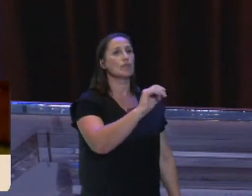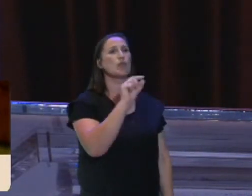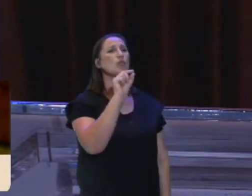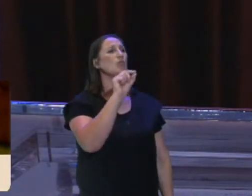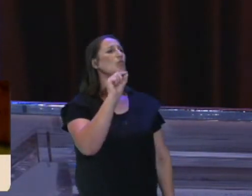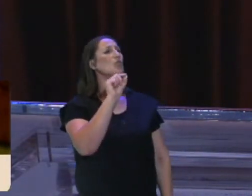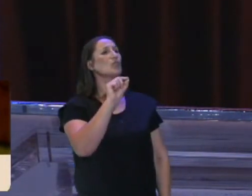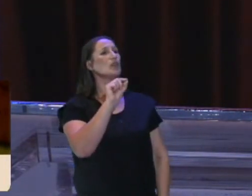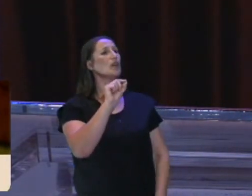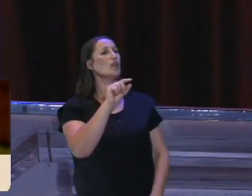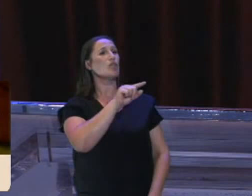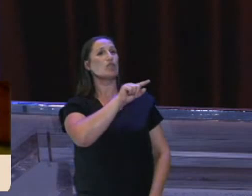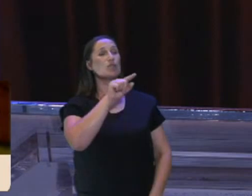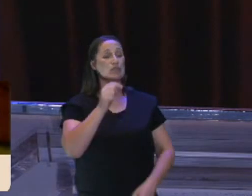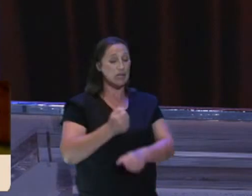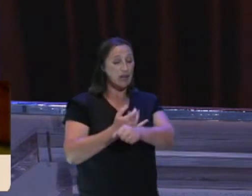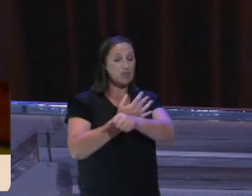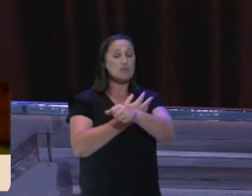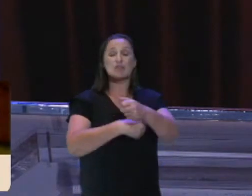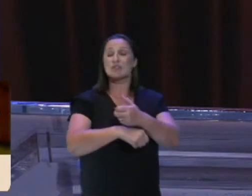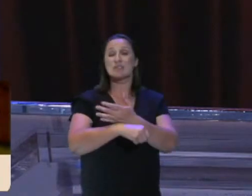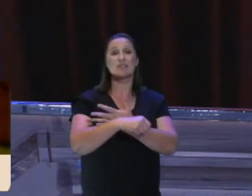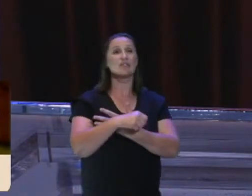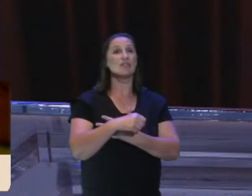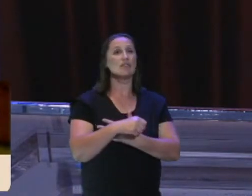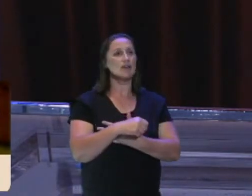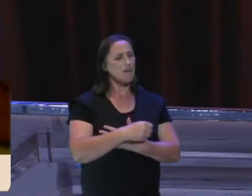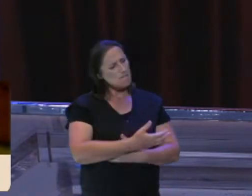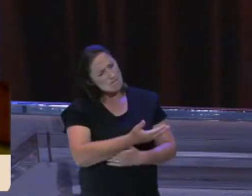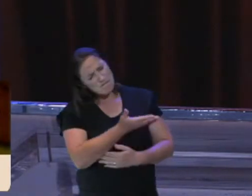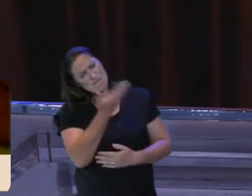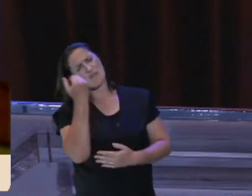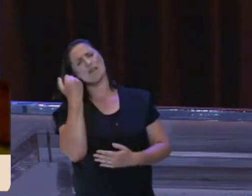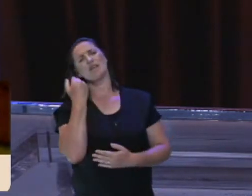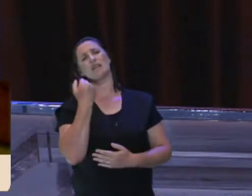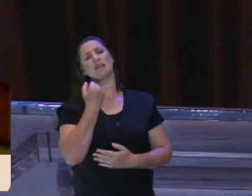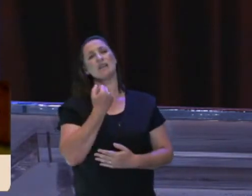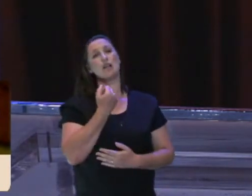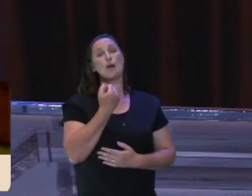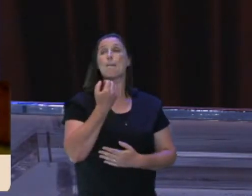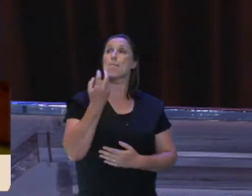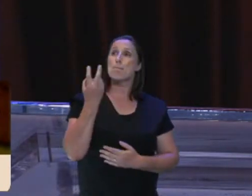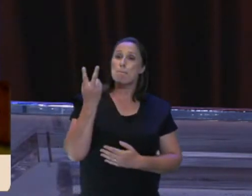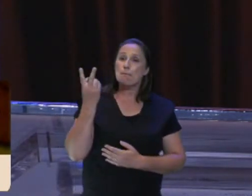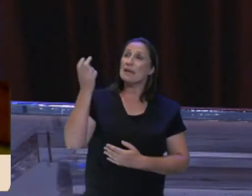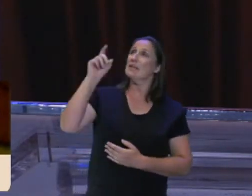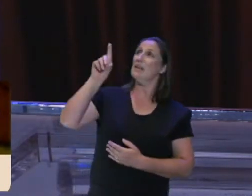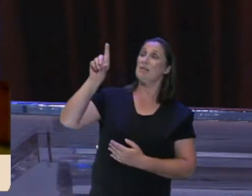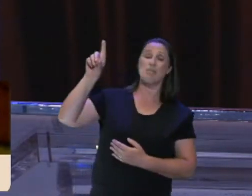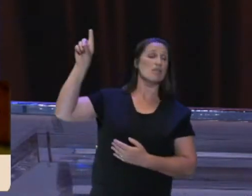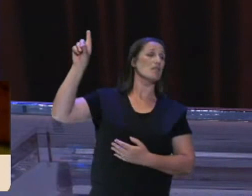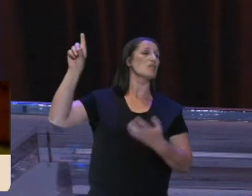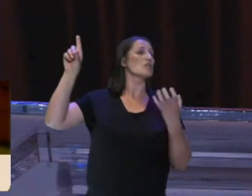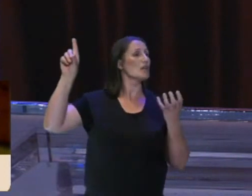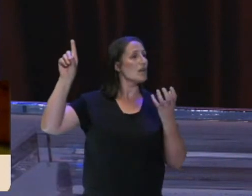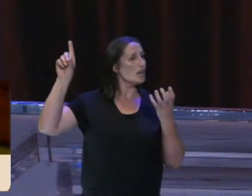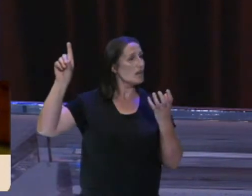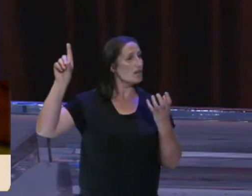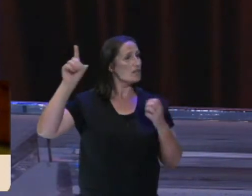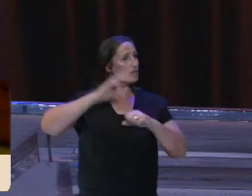caverna emocional? Sai para cá, eu tenho algo maior para você, enxerga o que eu quero fazer.